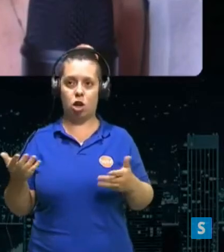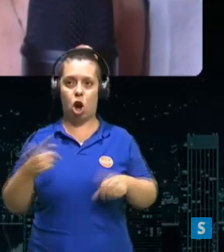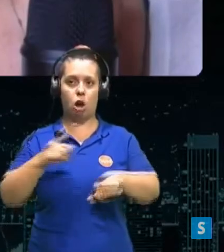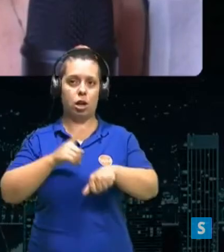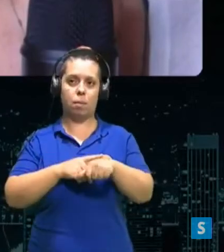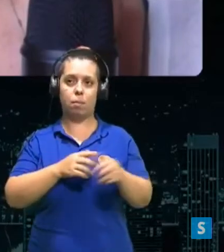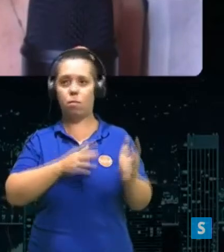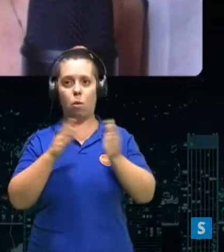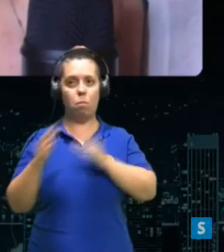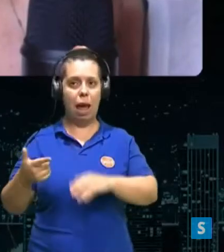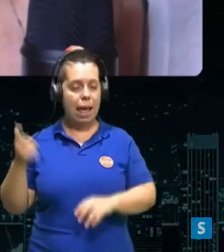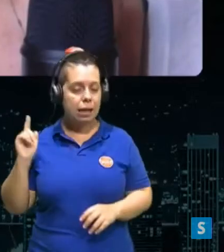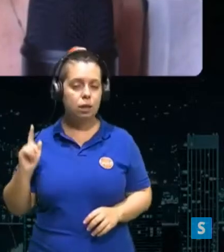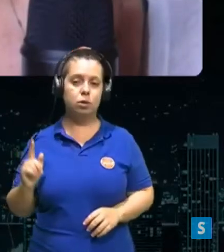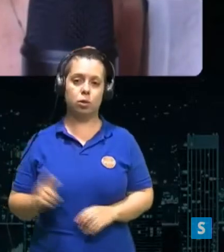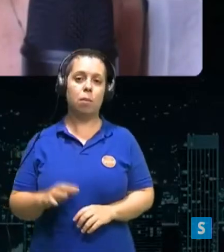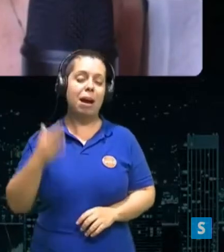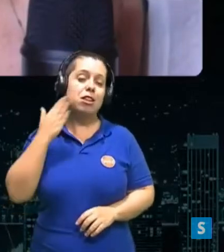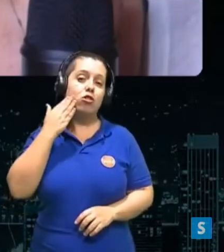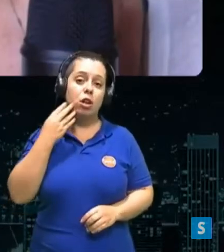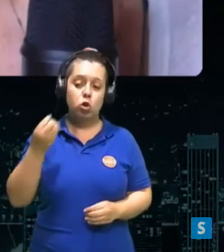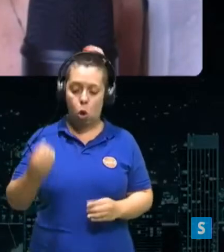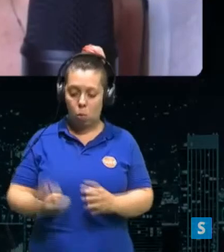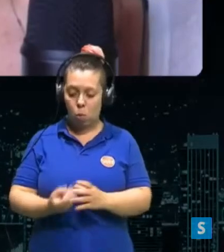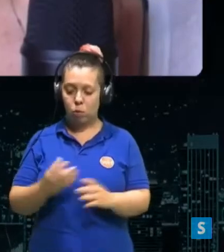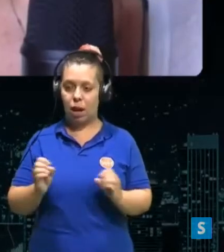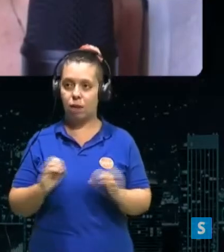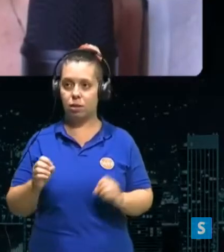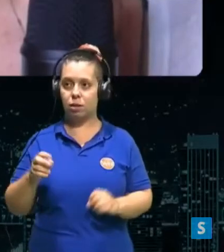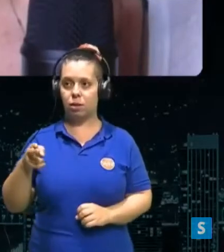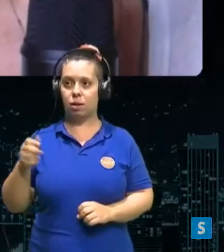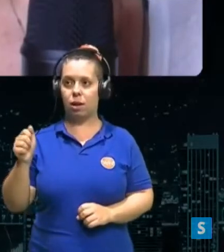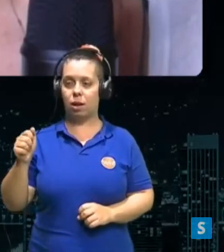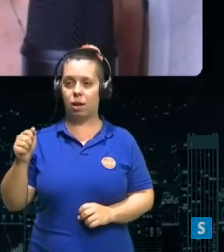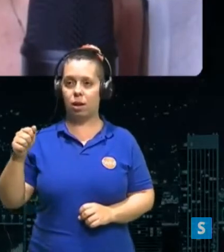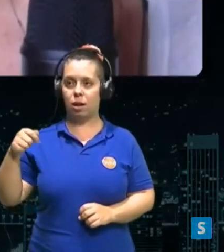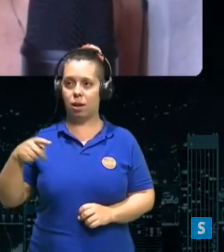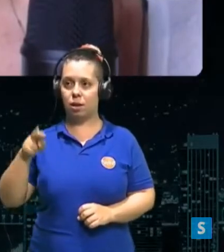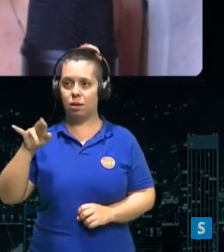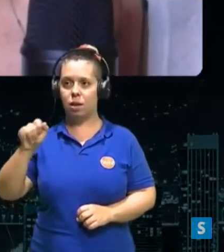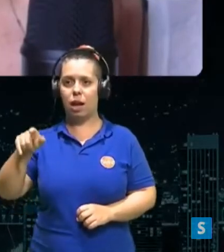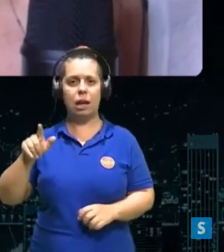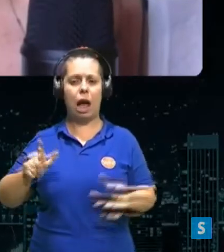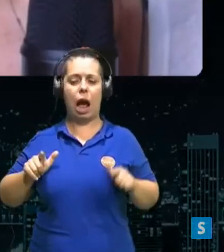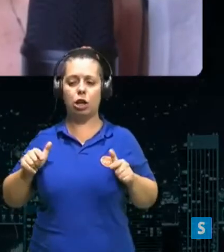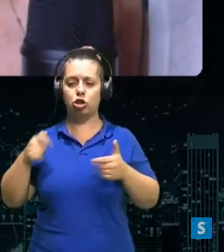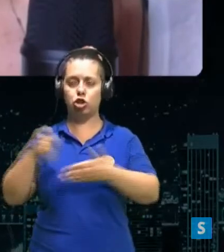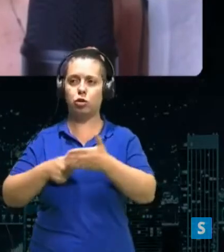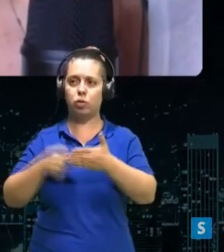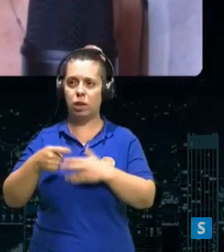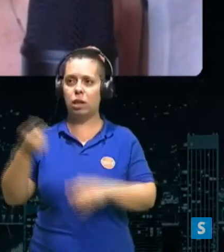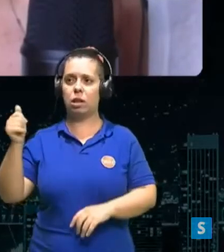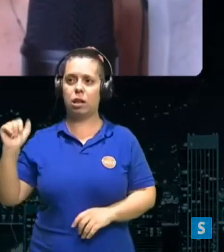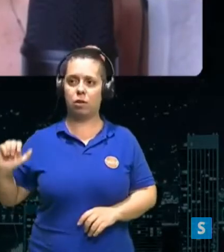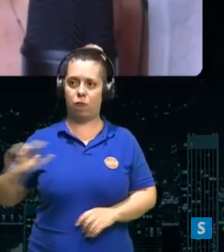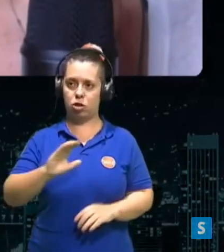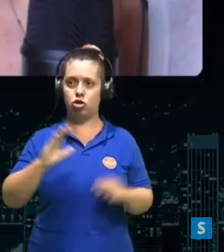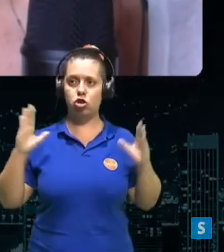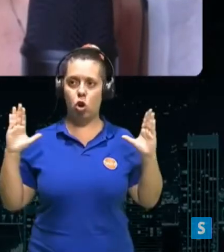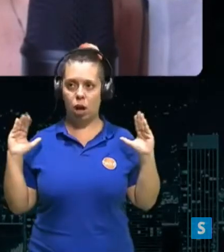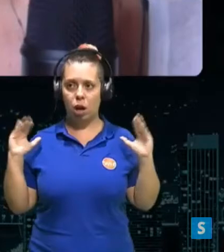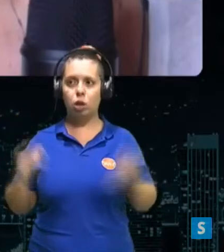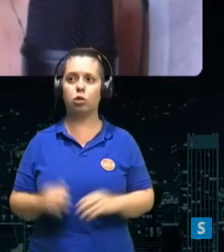carreira e e o Adriano vem de 20 anos sendo um ativista um investidor anjo e